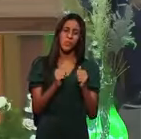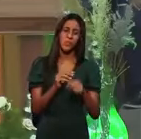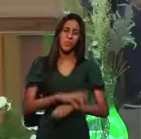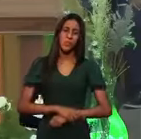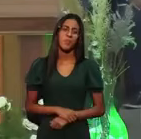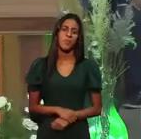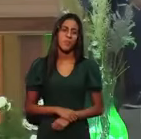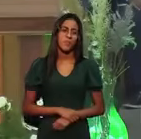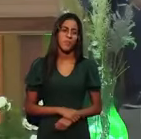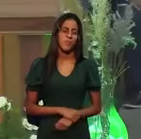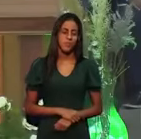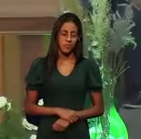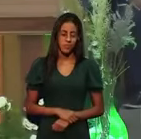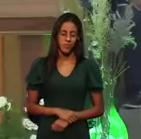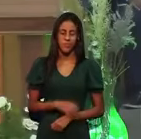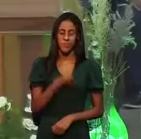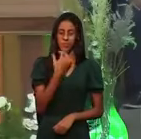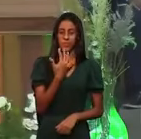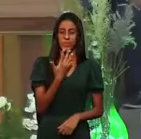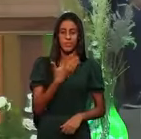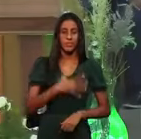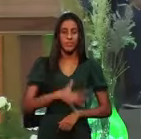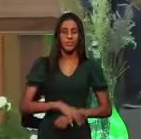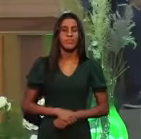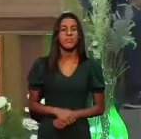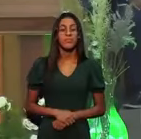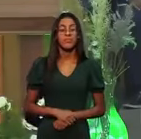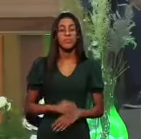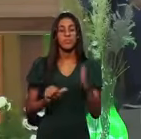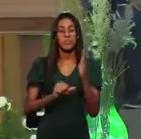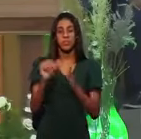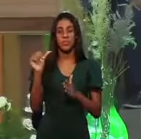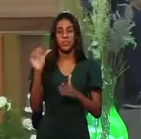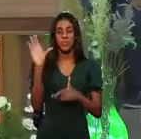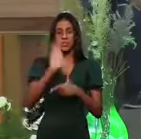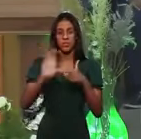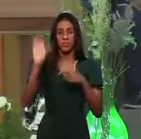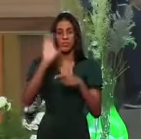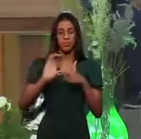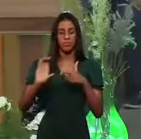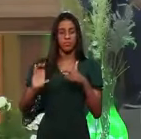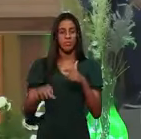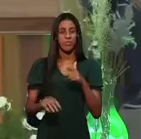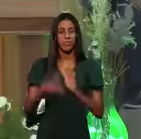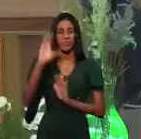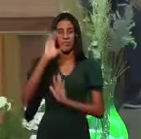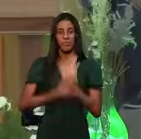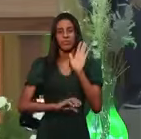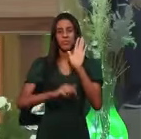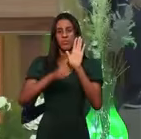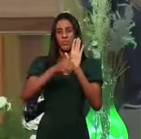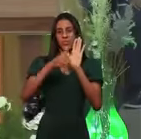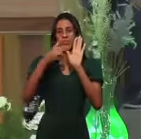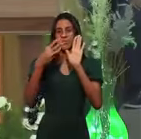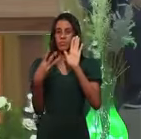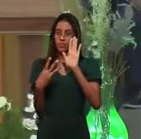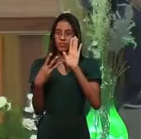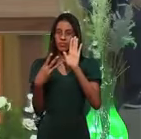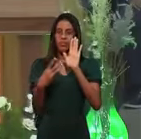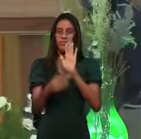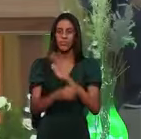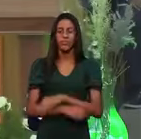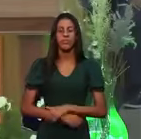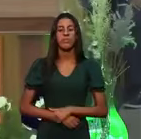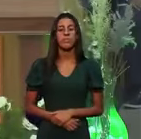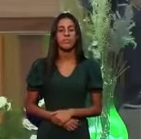Eita glória. Coloca aí, Jorge, 1 Coríntios, o último versículo do capítulo 13 de 1 Coríntios.